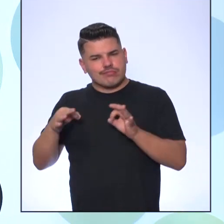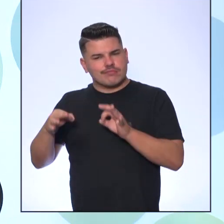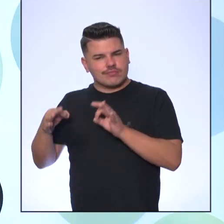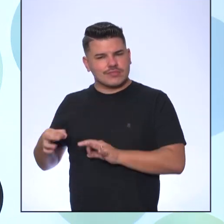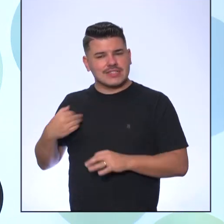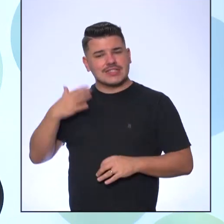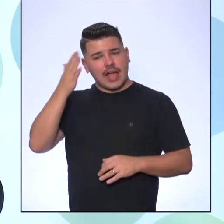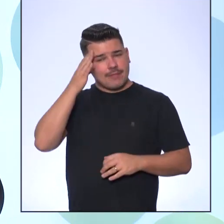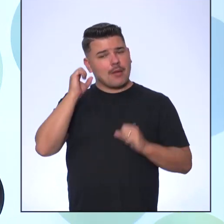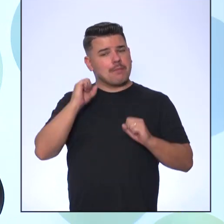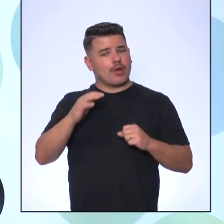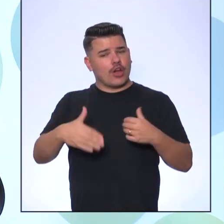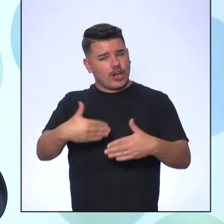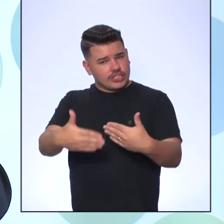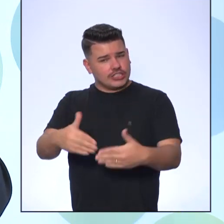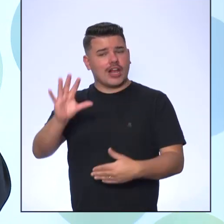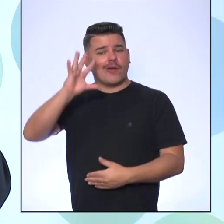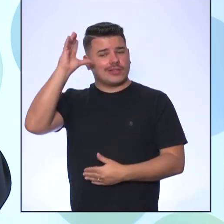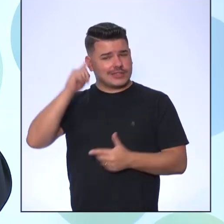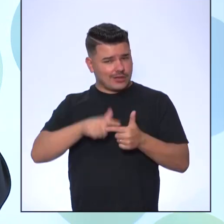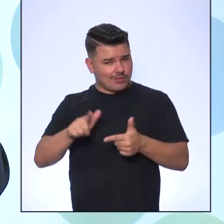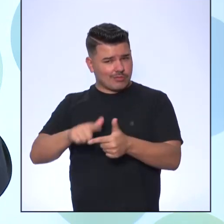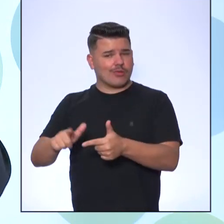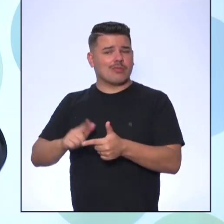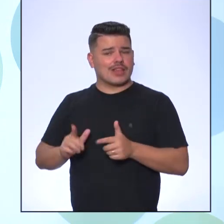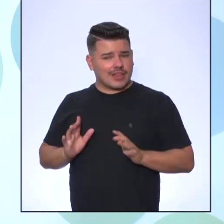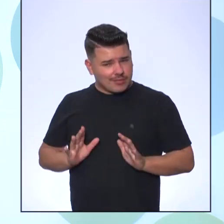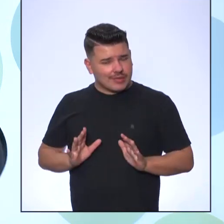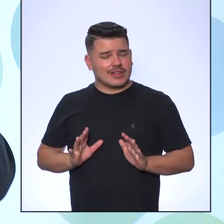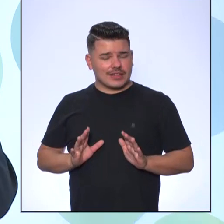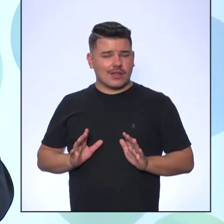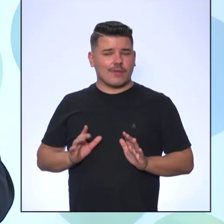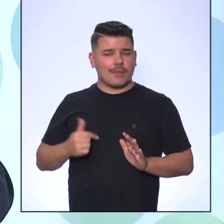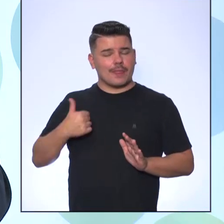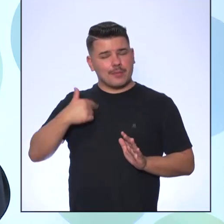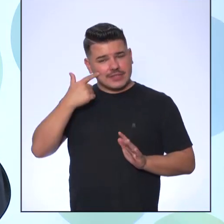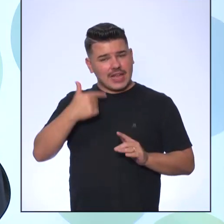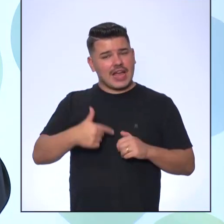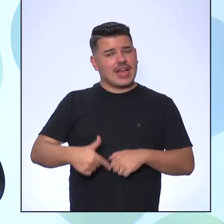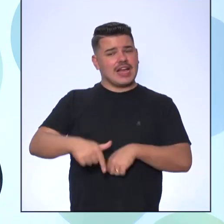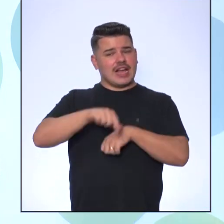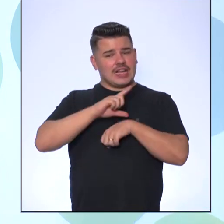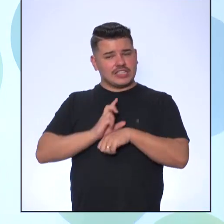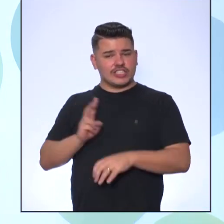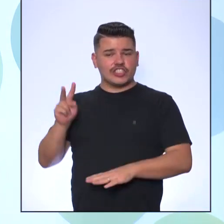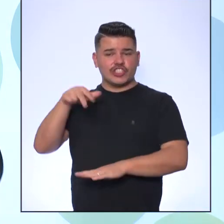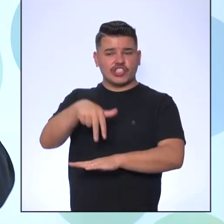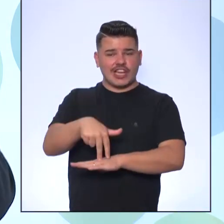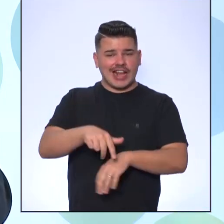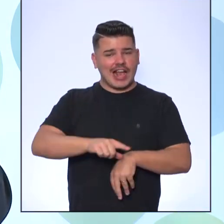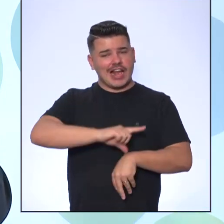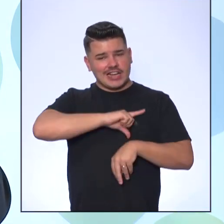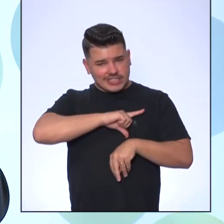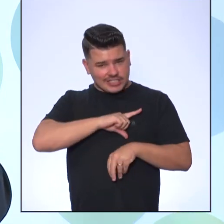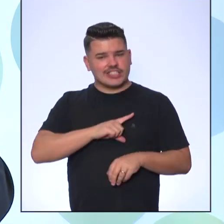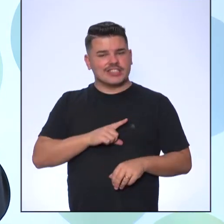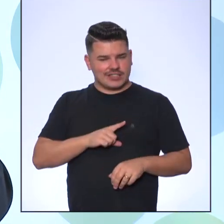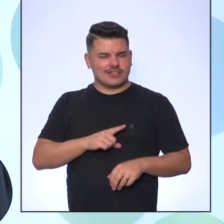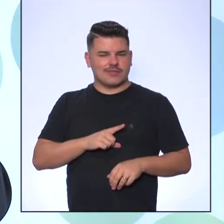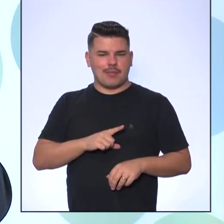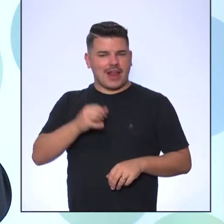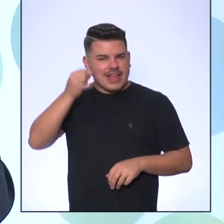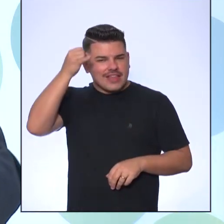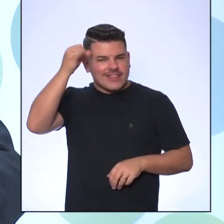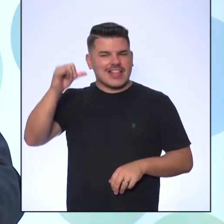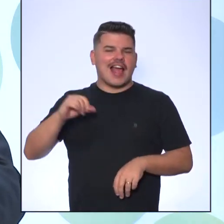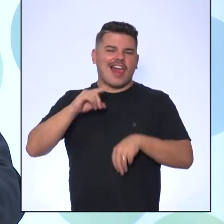que realmente pode ser um deslocamento com um tempo maior do que o previsto. Então que chegue com antecedência, né? E nesse